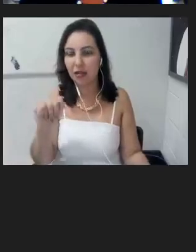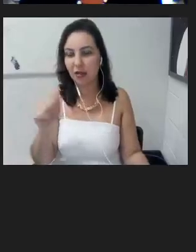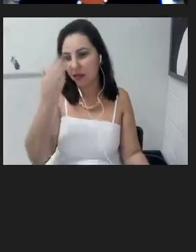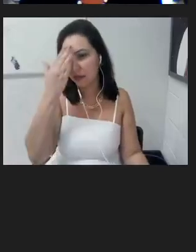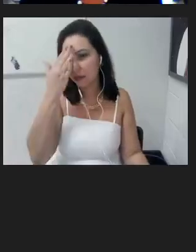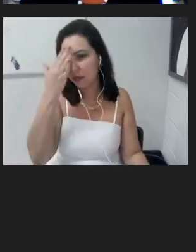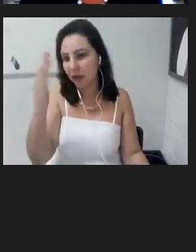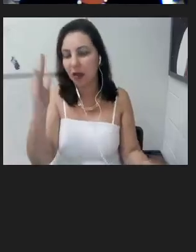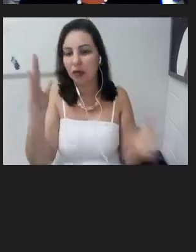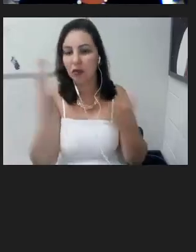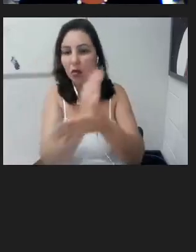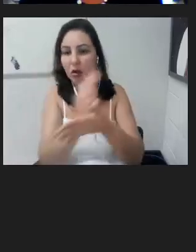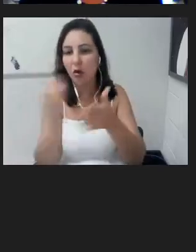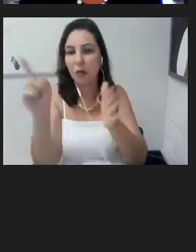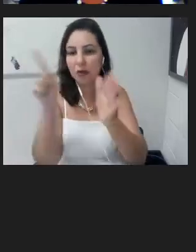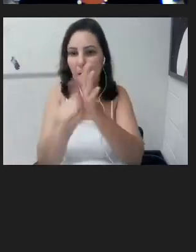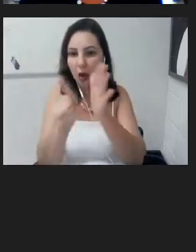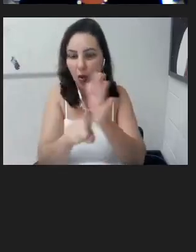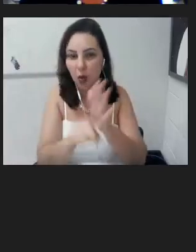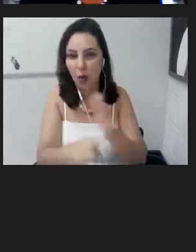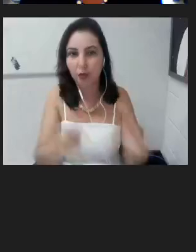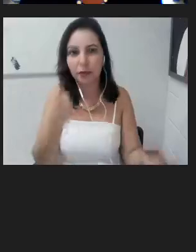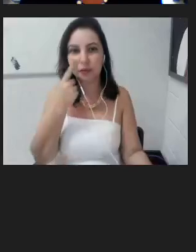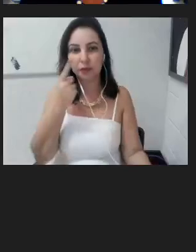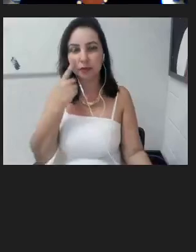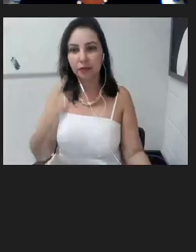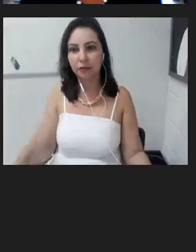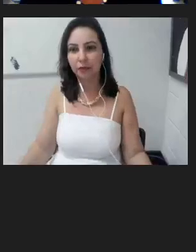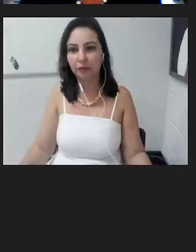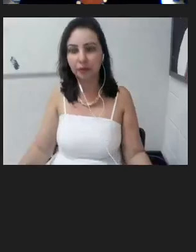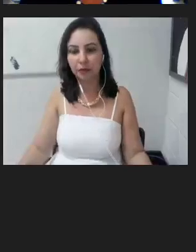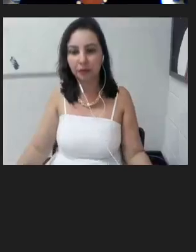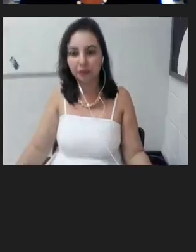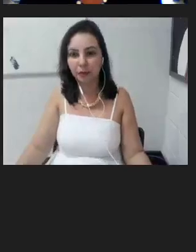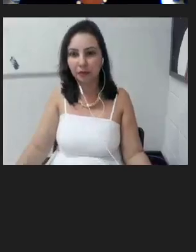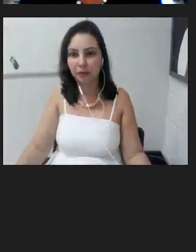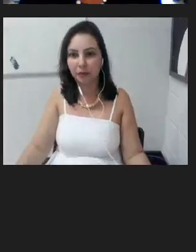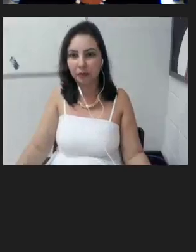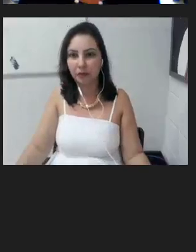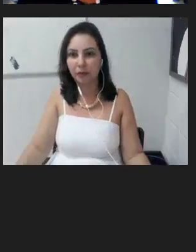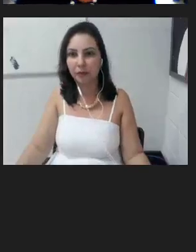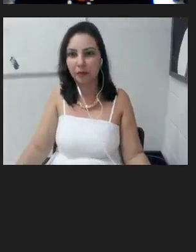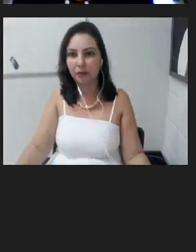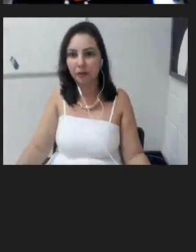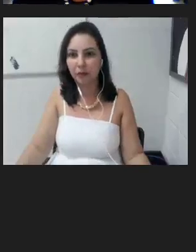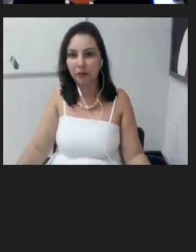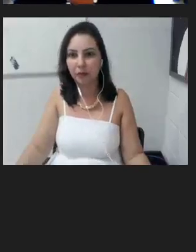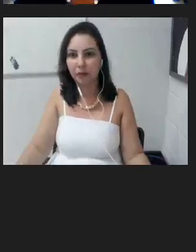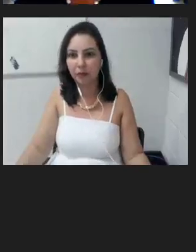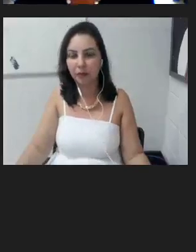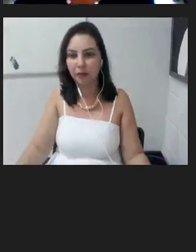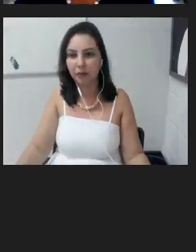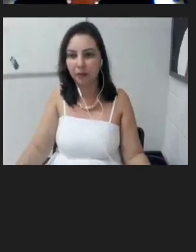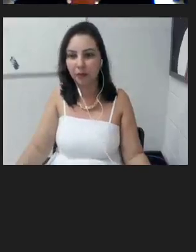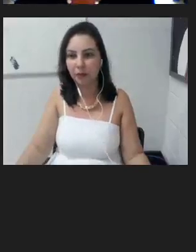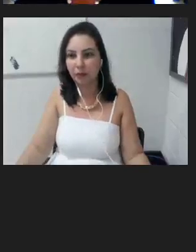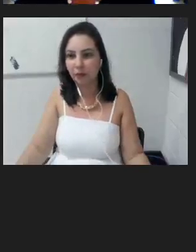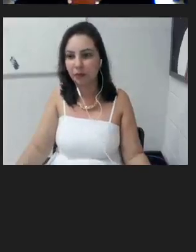perguntas. Deixa eu só confirmar aqui com Priscila, como estamos. Ah, eu tirei